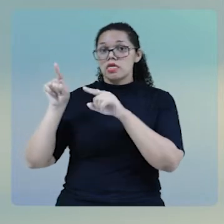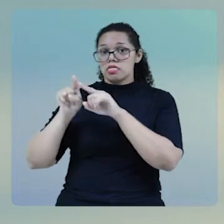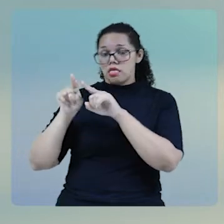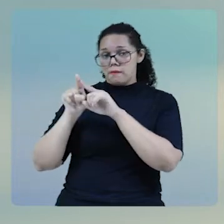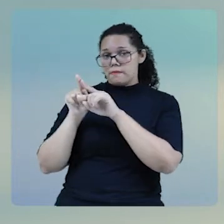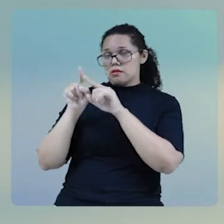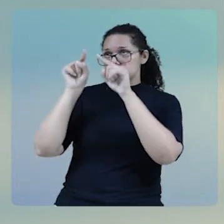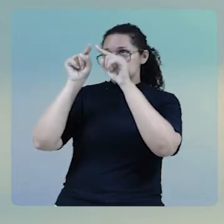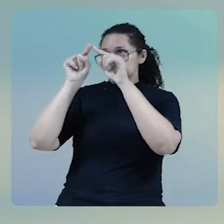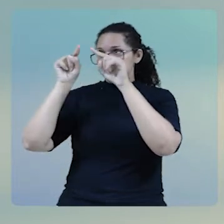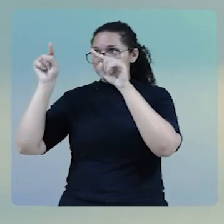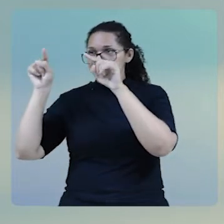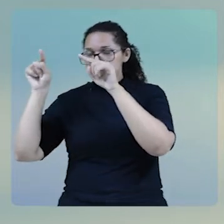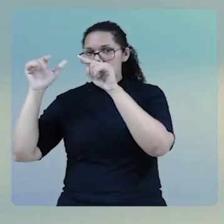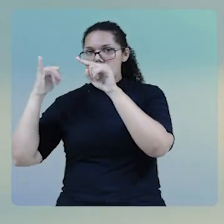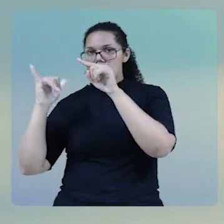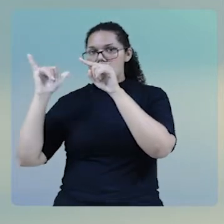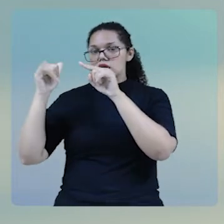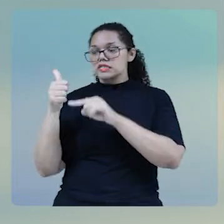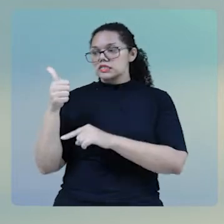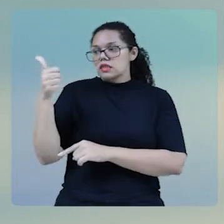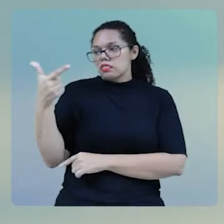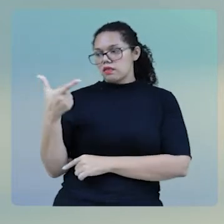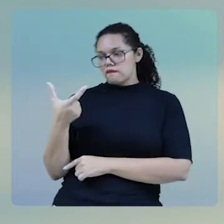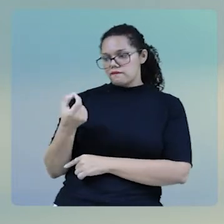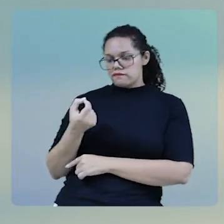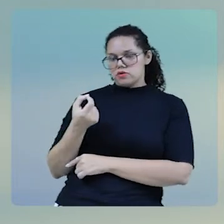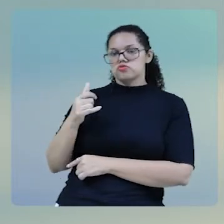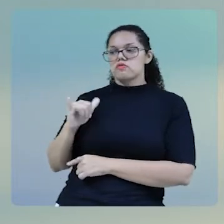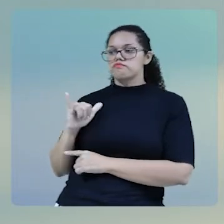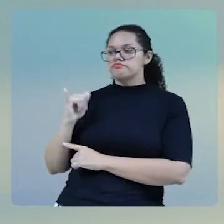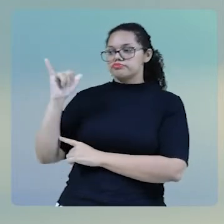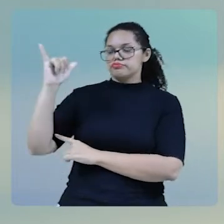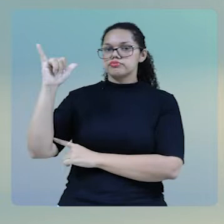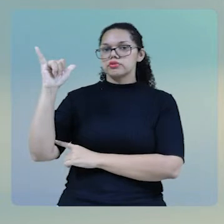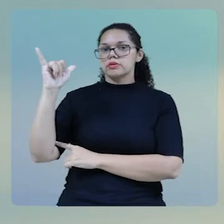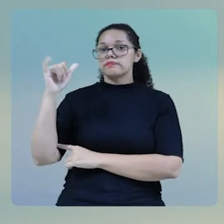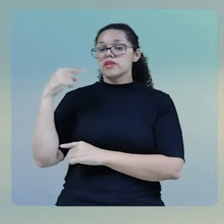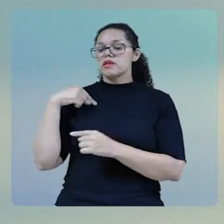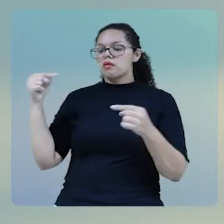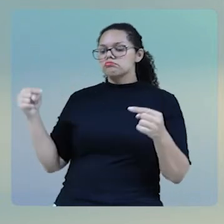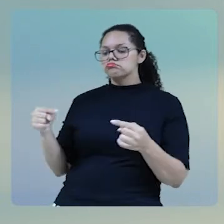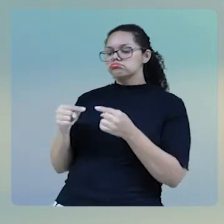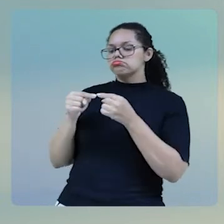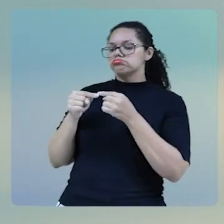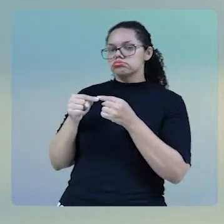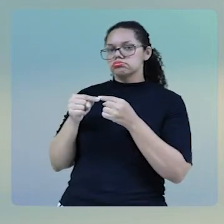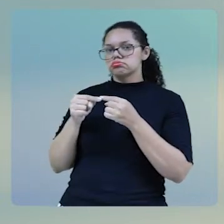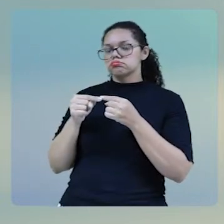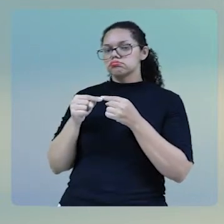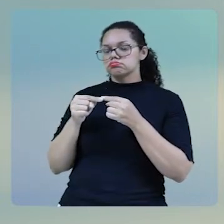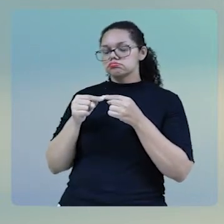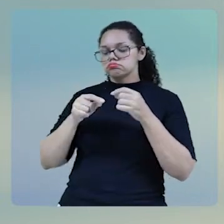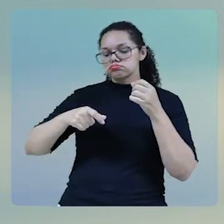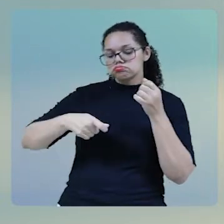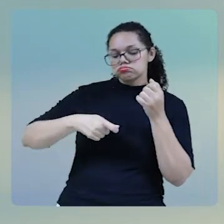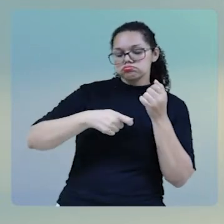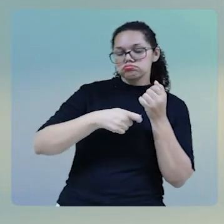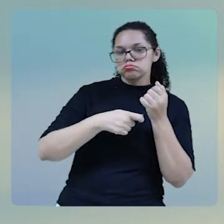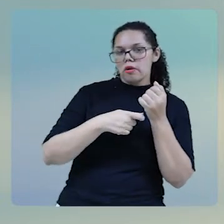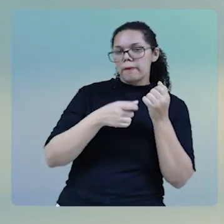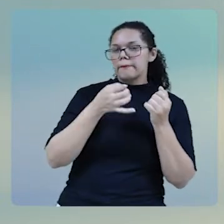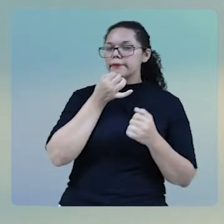volts. Nessa casa, 5 lâmpadas de resistências igual a 200 ohms estão conectadas ao circuito que